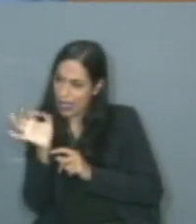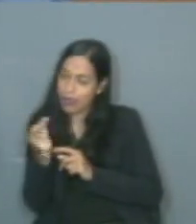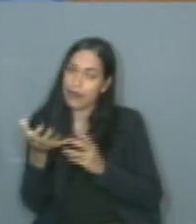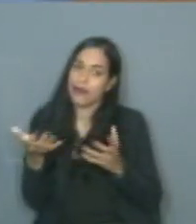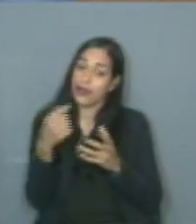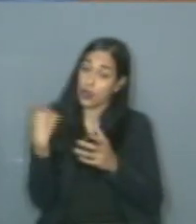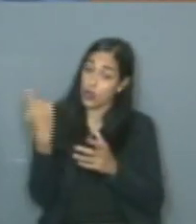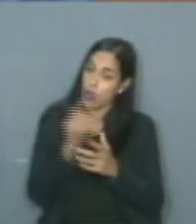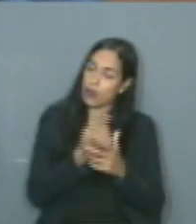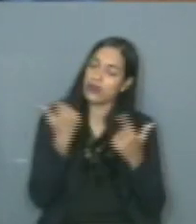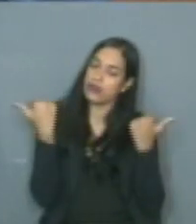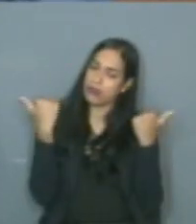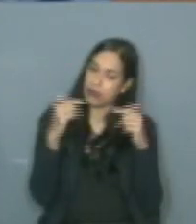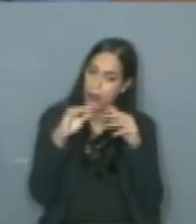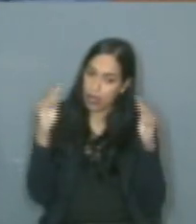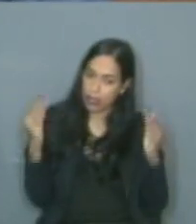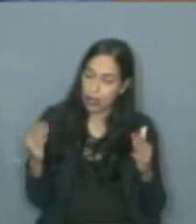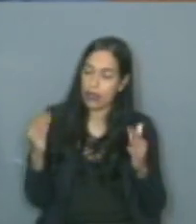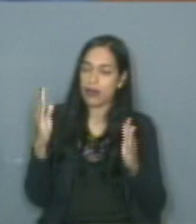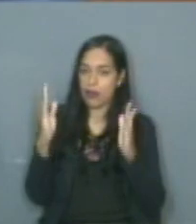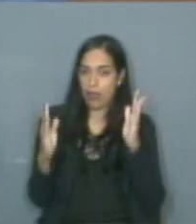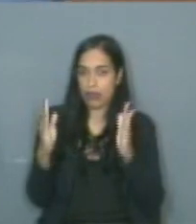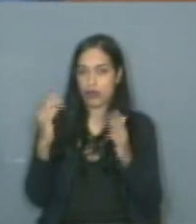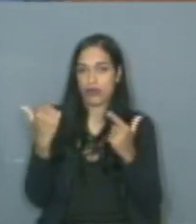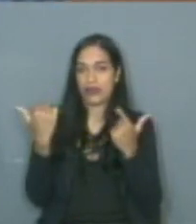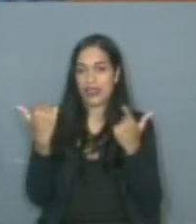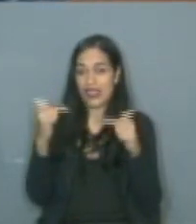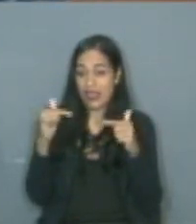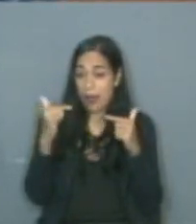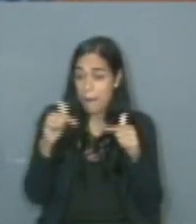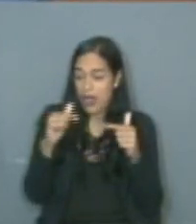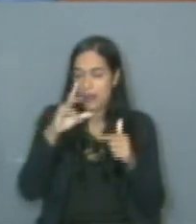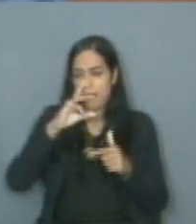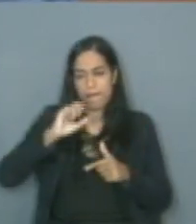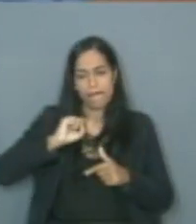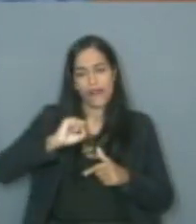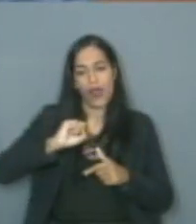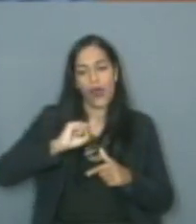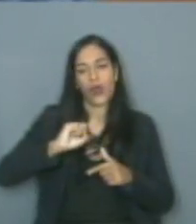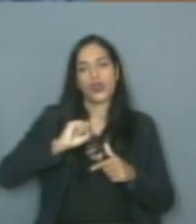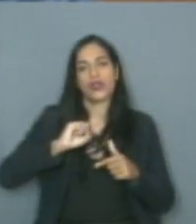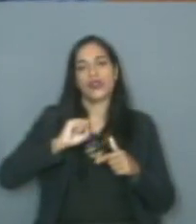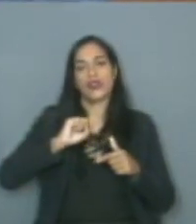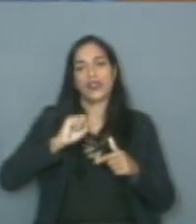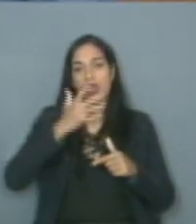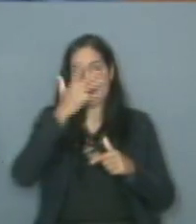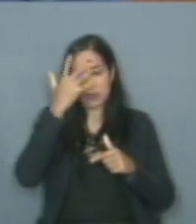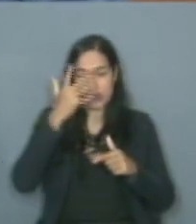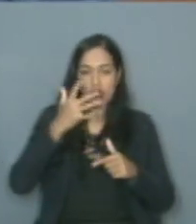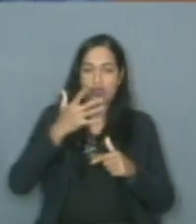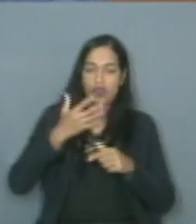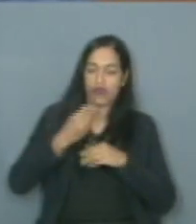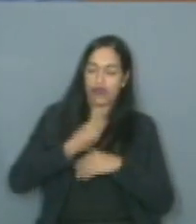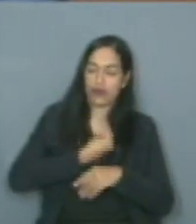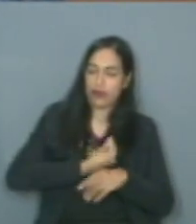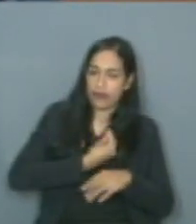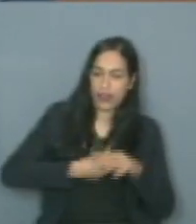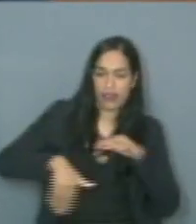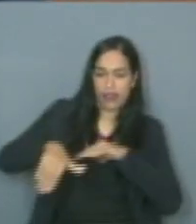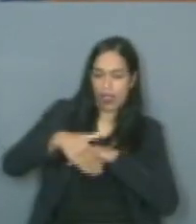que vivem em situação de rua. Por quê? Porque temos um trabalho muito forte, principalmente em relação às pessoas que querem sair das